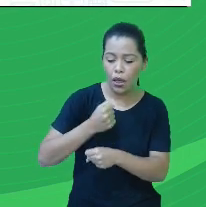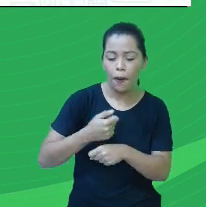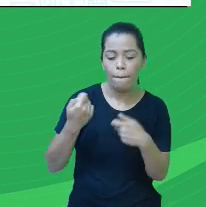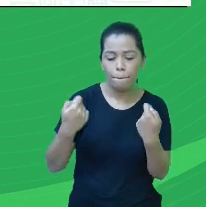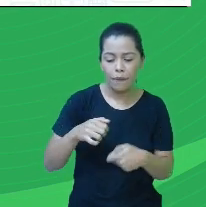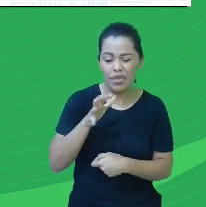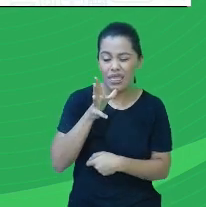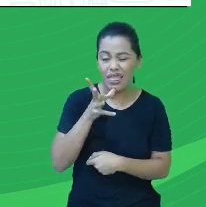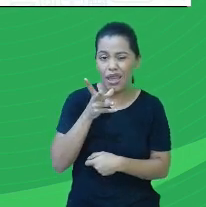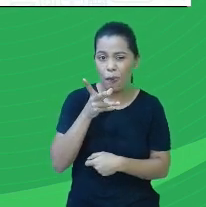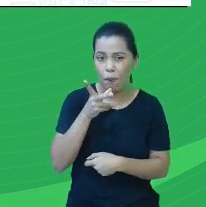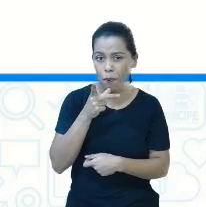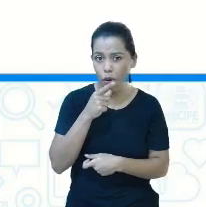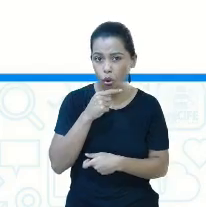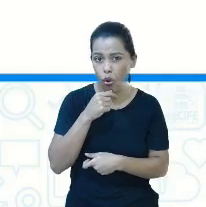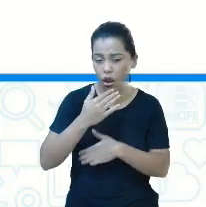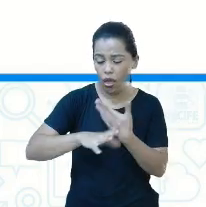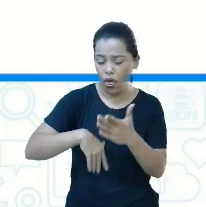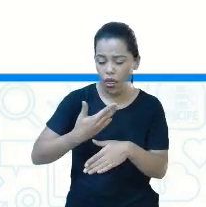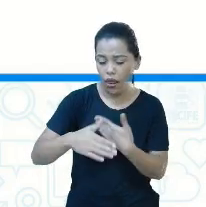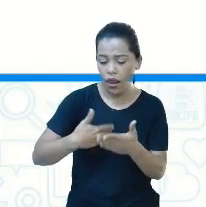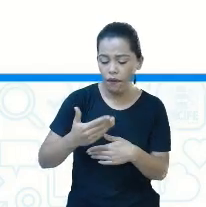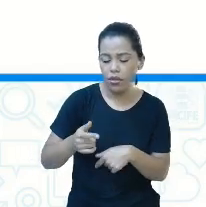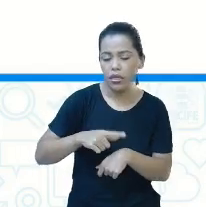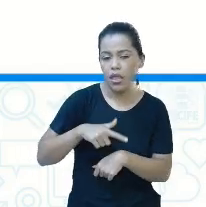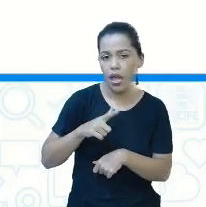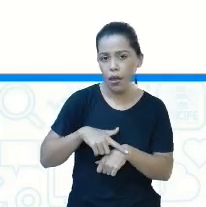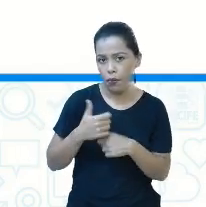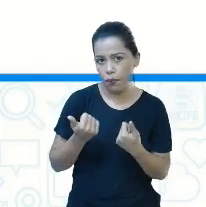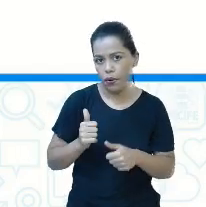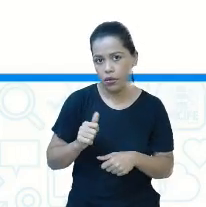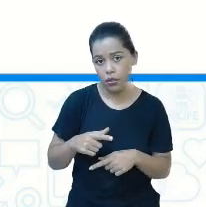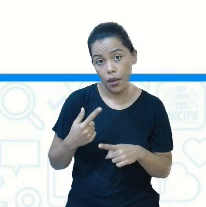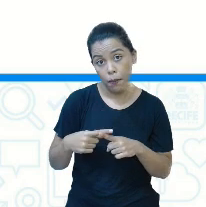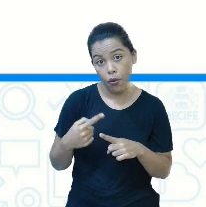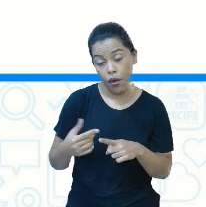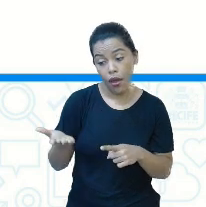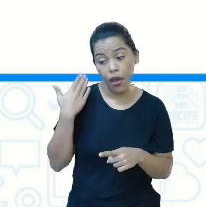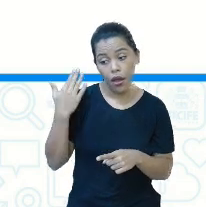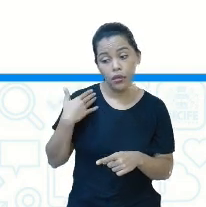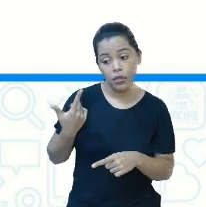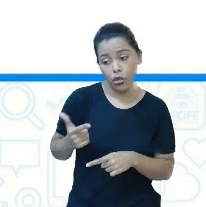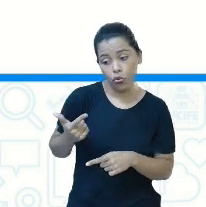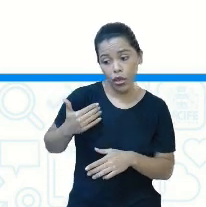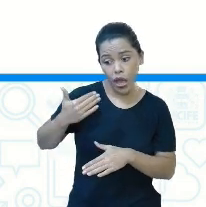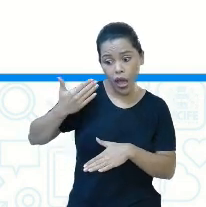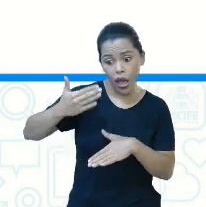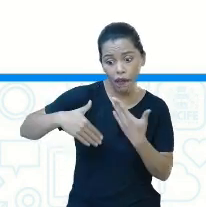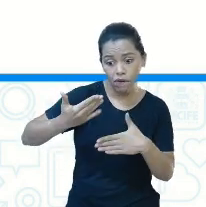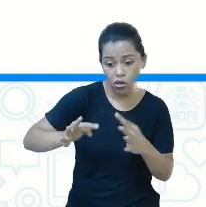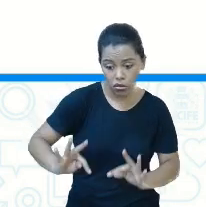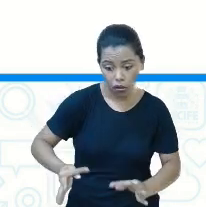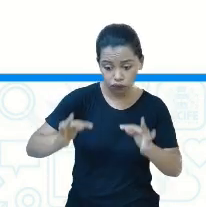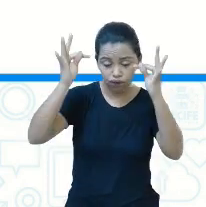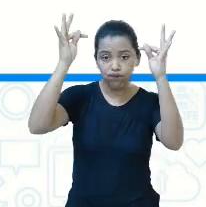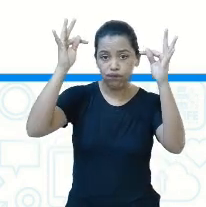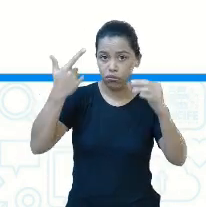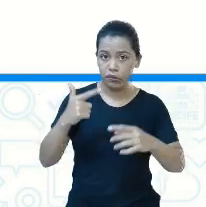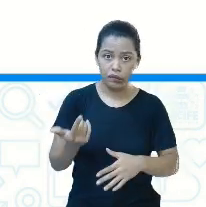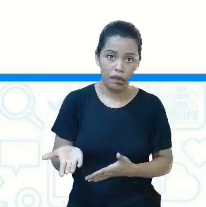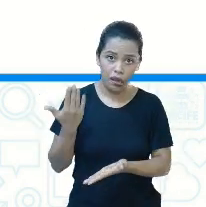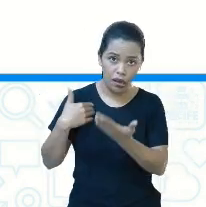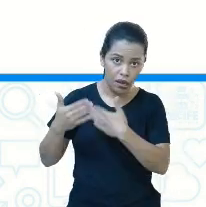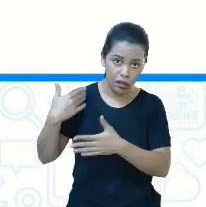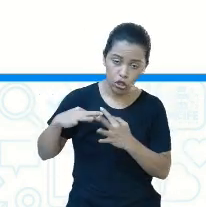E lembrando que nessa época a tecnologia não era como hoje, né? Que a informação é processada em tempo real, tudo era mais